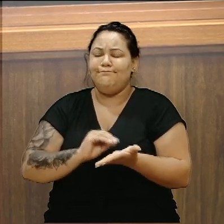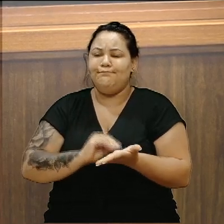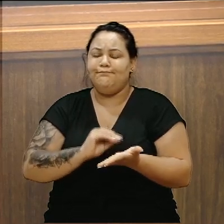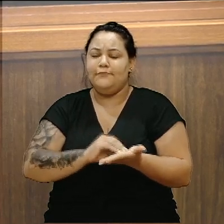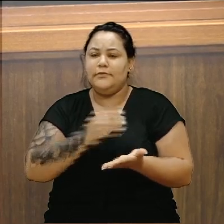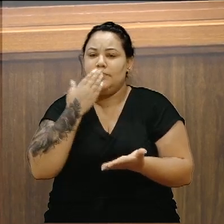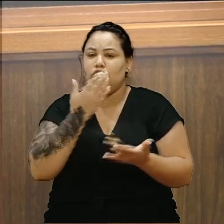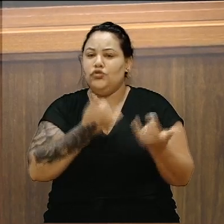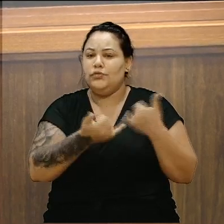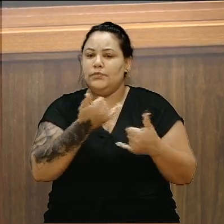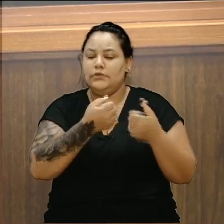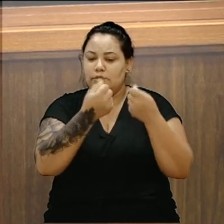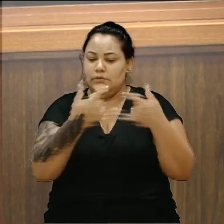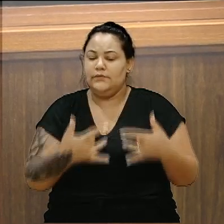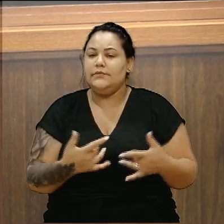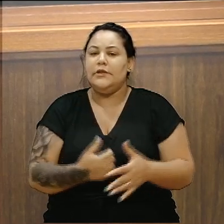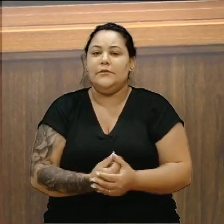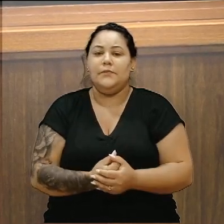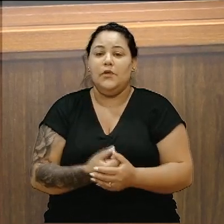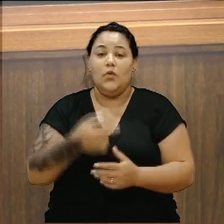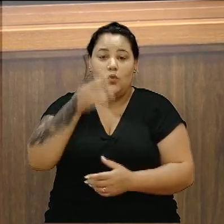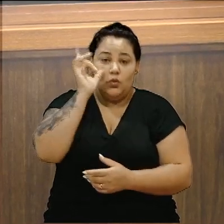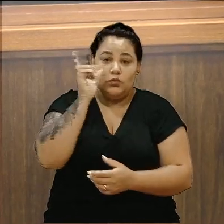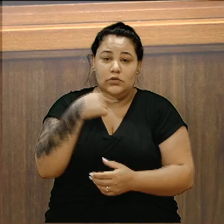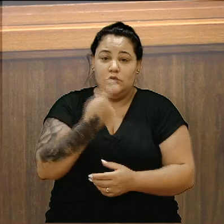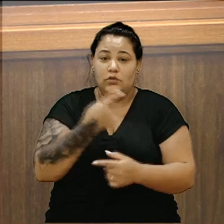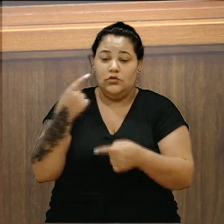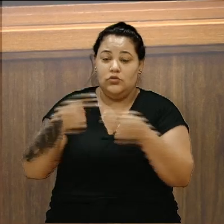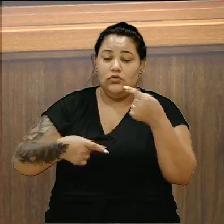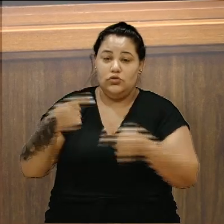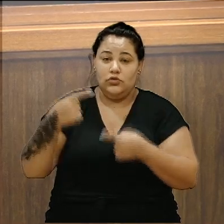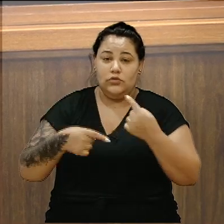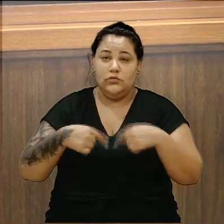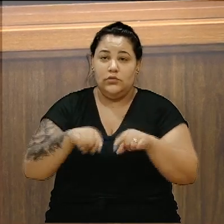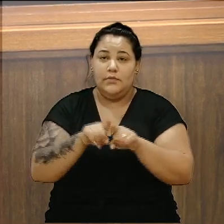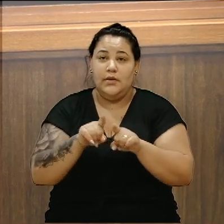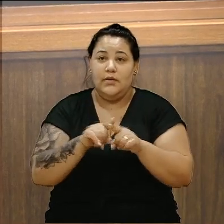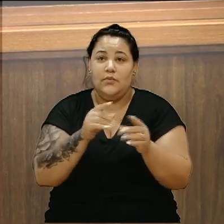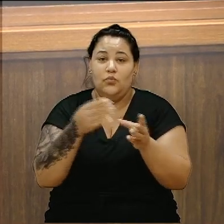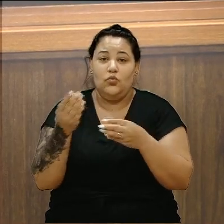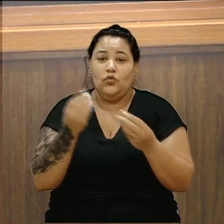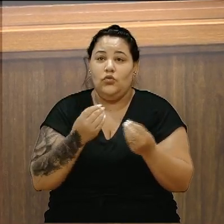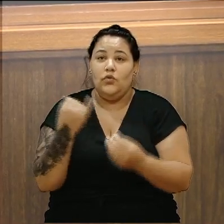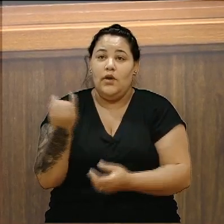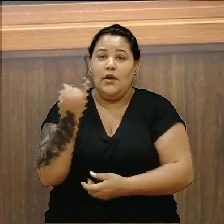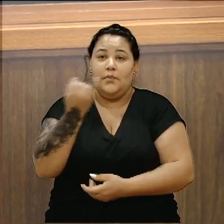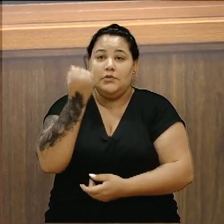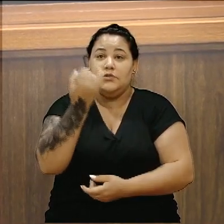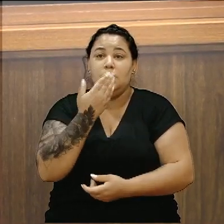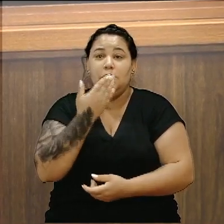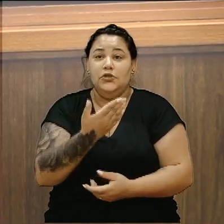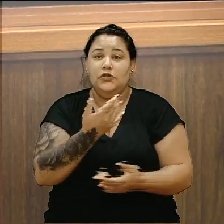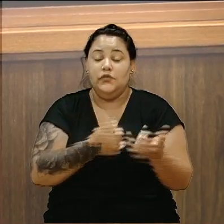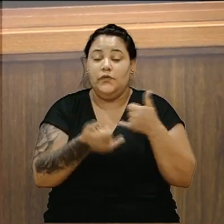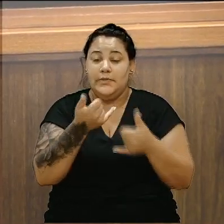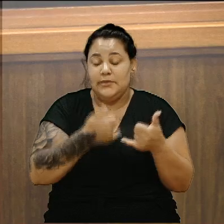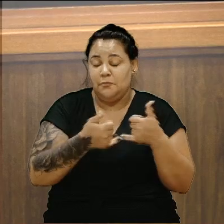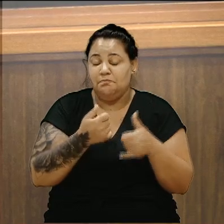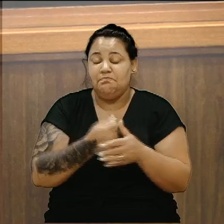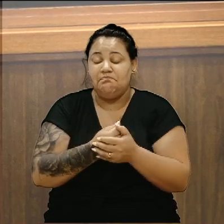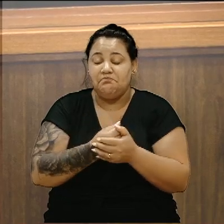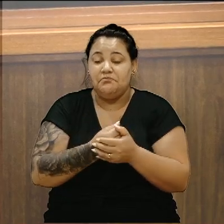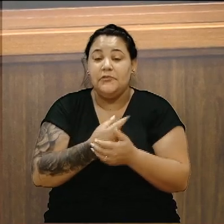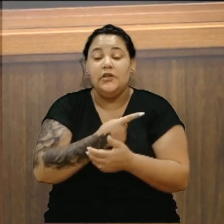de informação. Ontem nós discutimos, terça-feira, nós discutimos bastante a importância de um pedido de informação, e